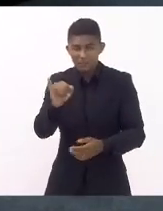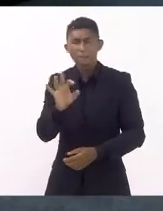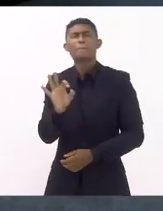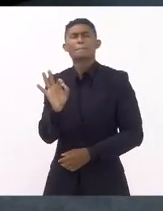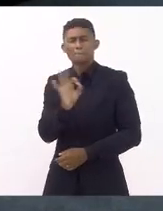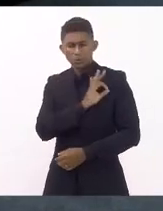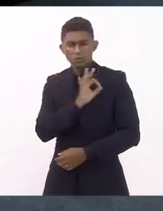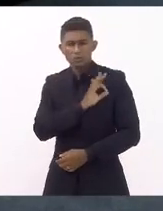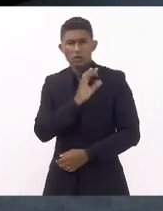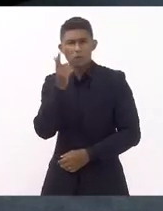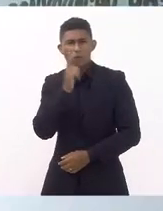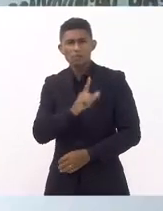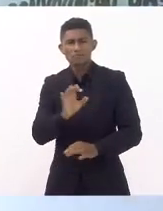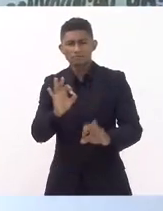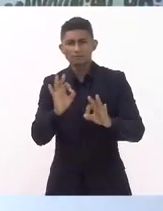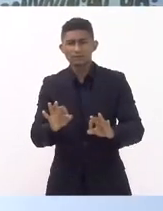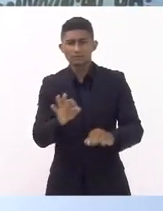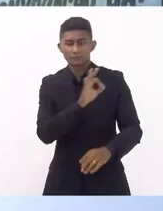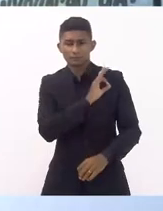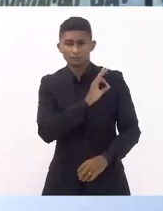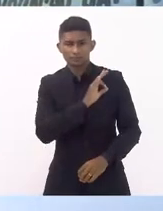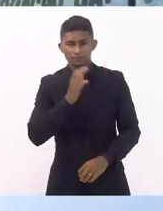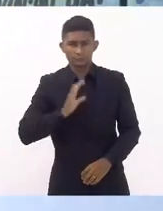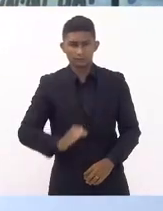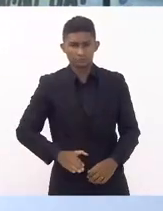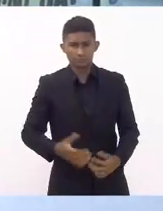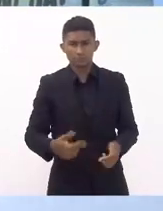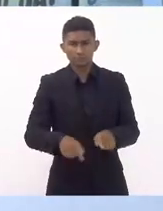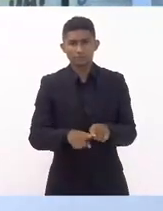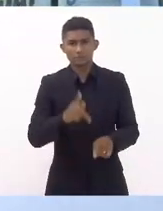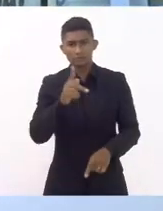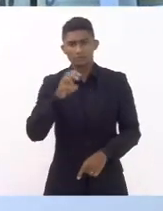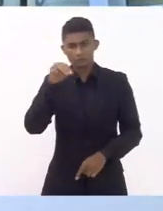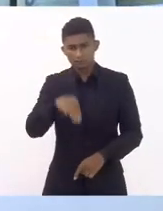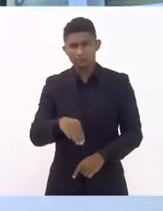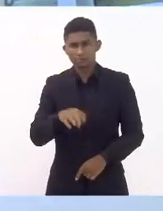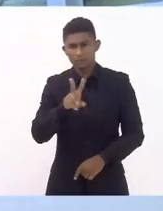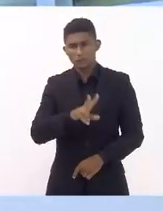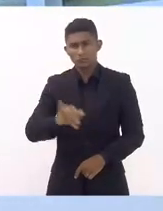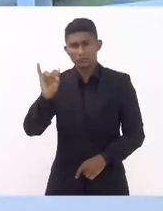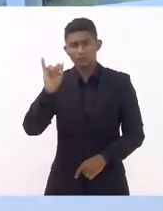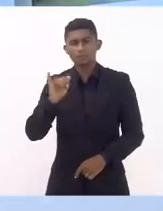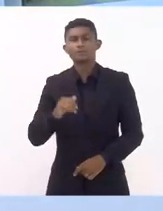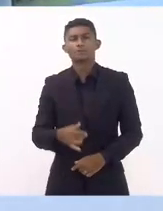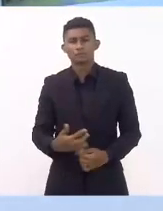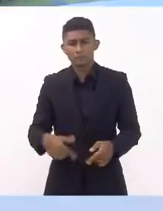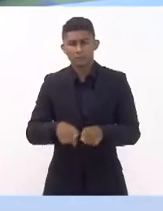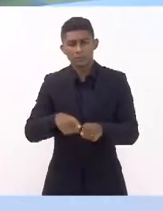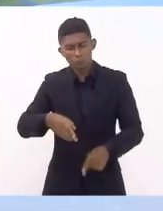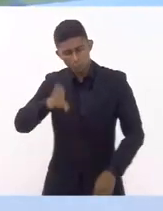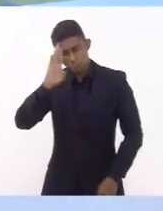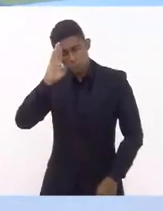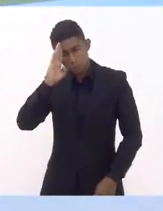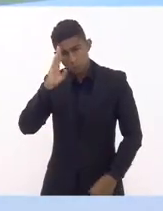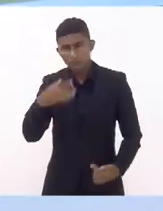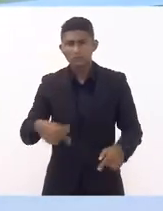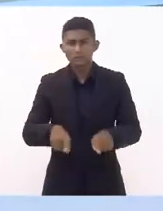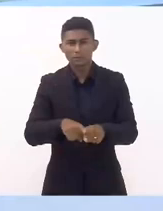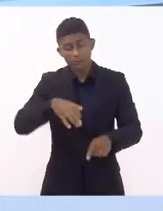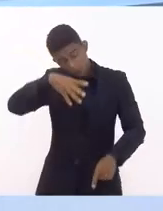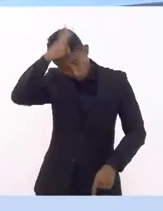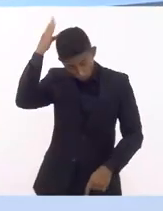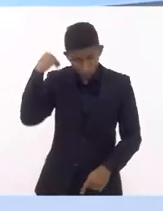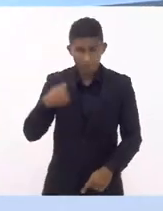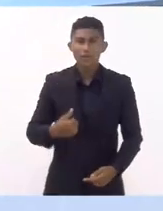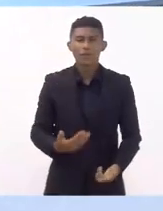penais, policiais civis, policiais militares, soldados e praças e oficiais do Corpo de Bombeiros